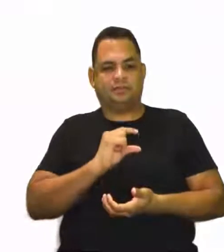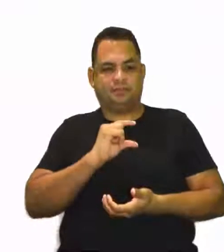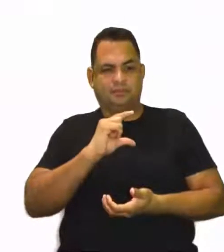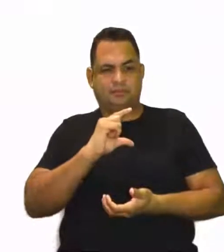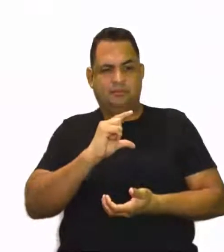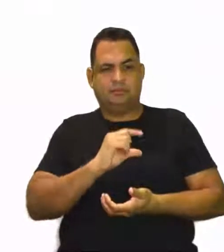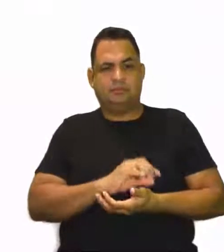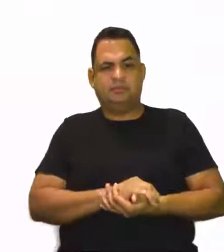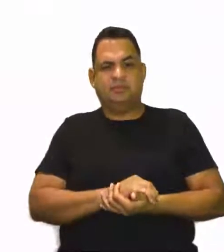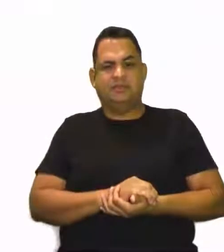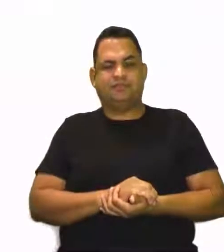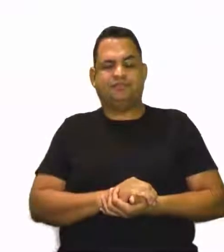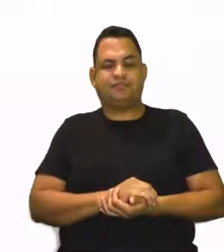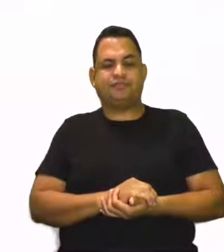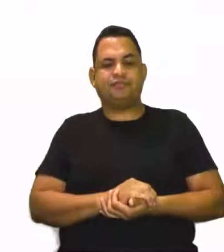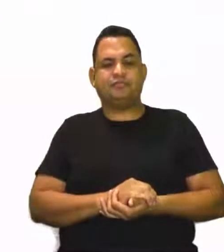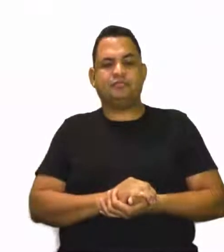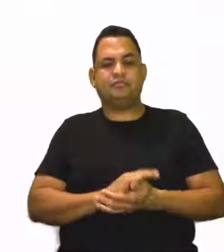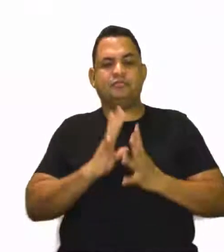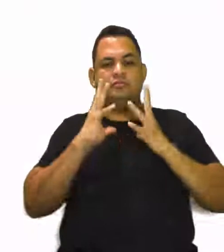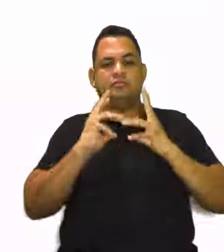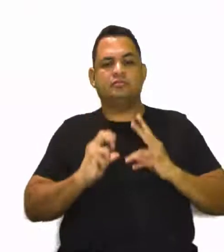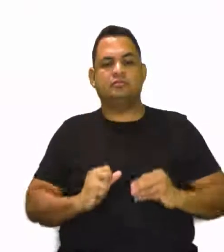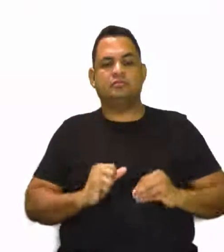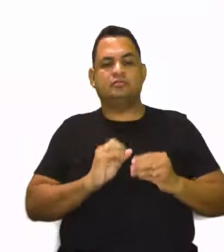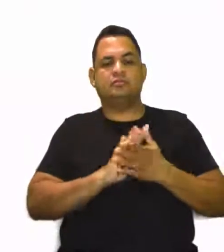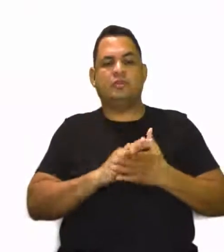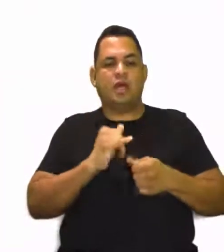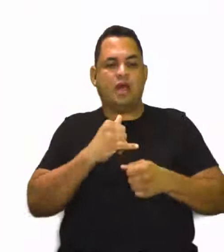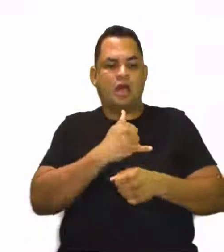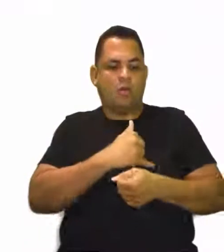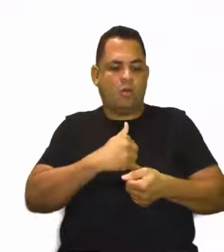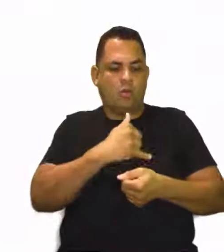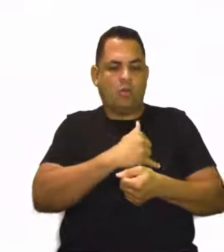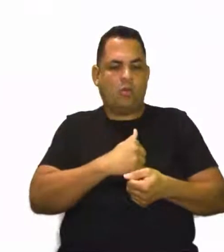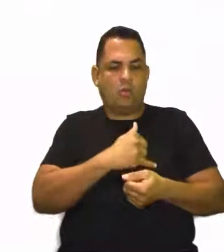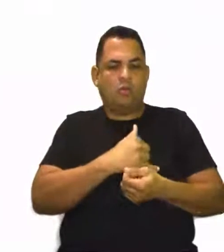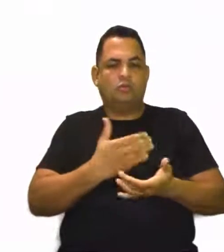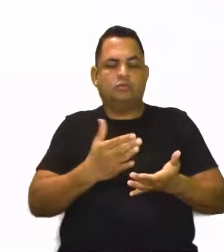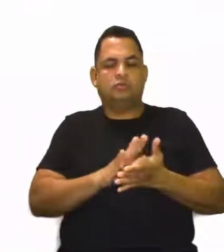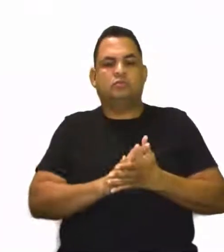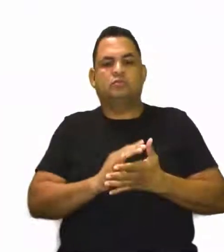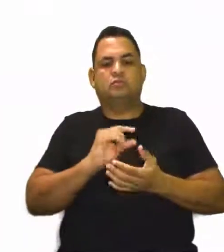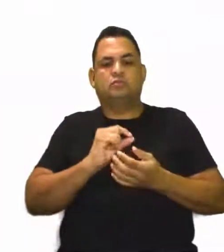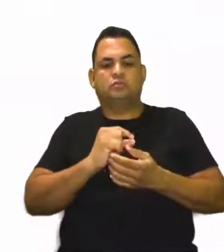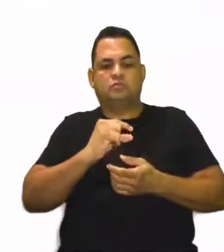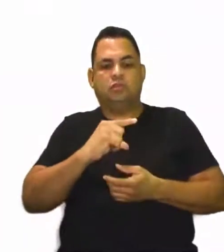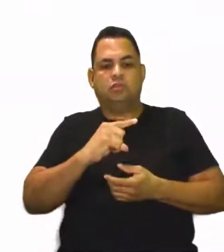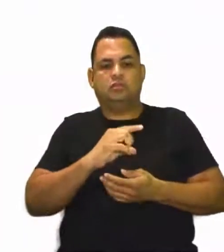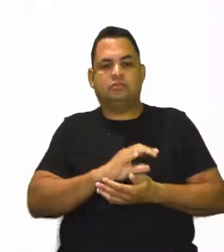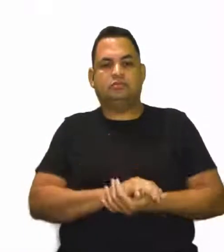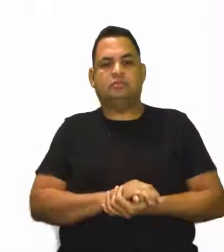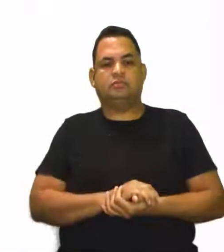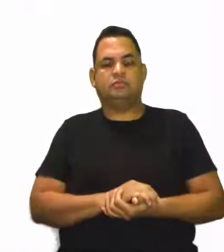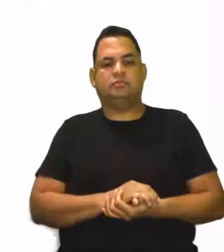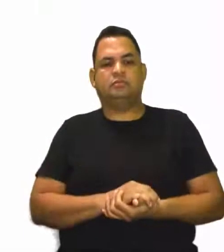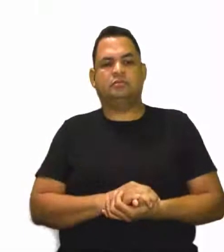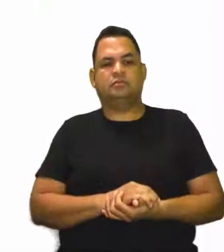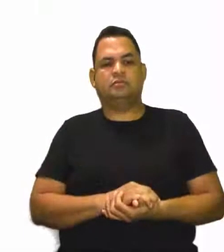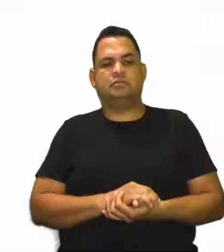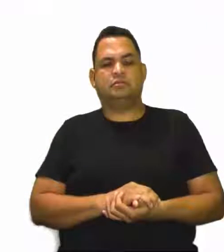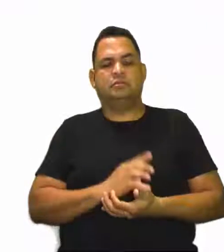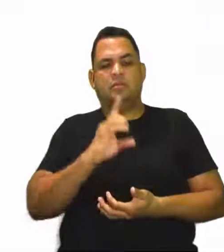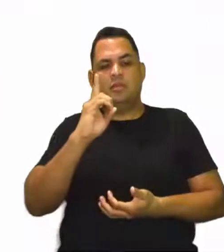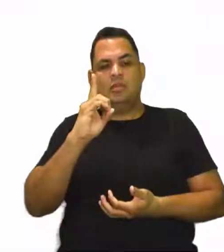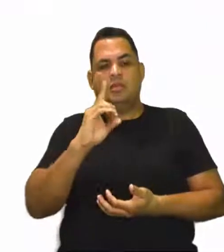fazer a vassourinha, limpar as placas de gordura e vai deixar aquele calibre, o diâmetro maior. Então, aqui não é a C. E